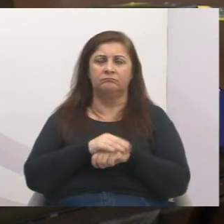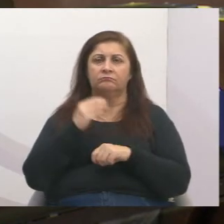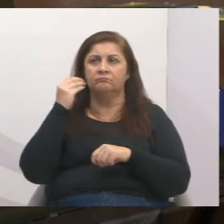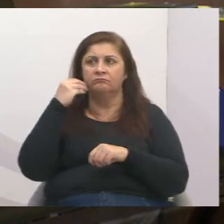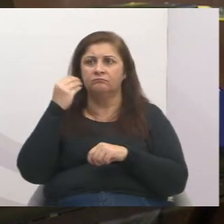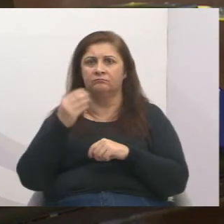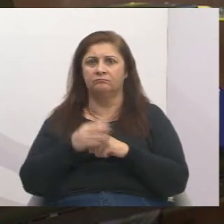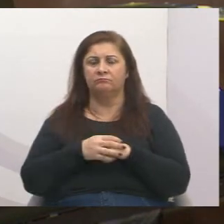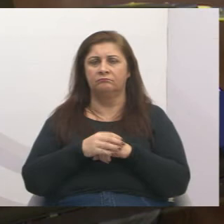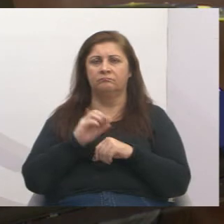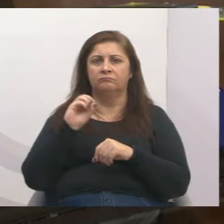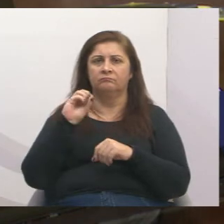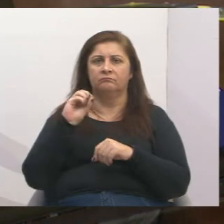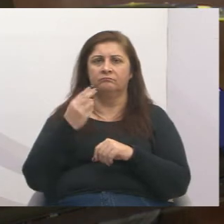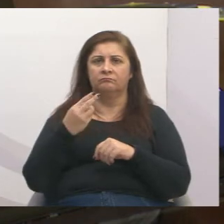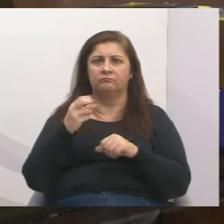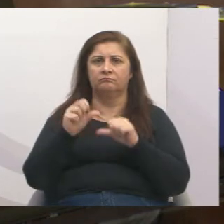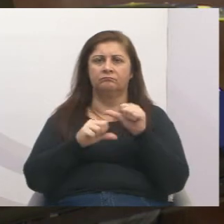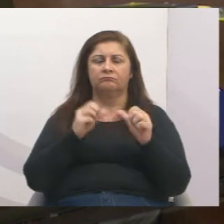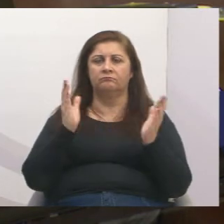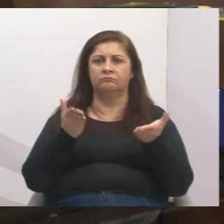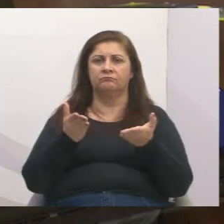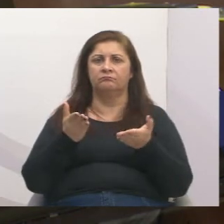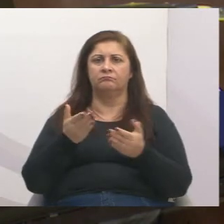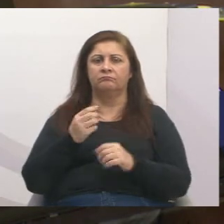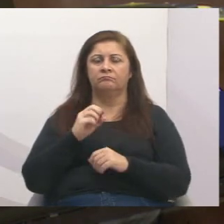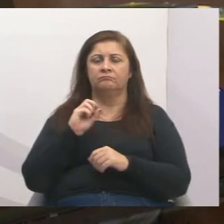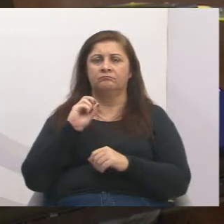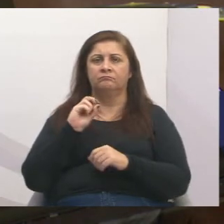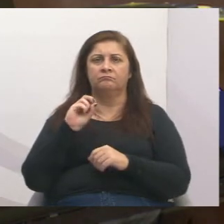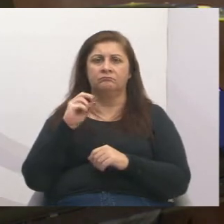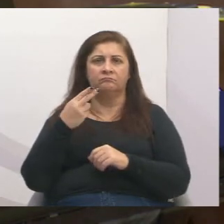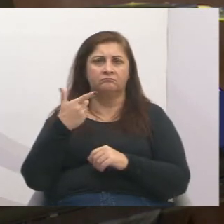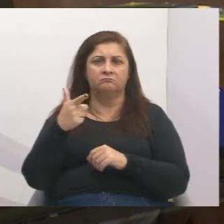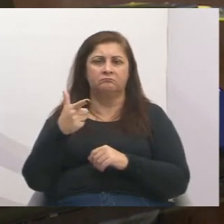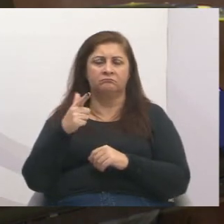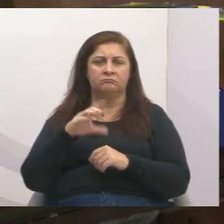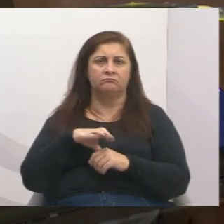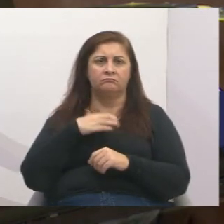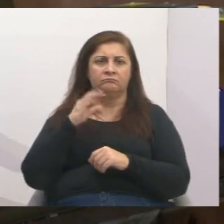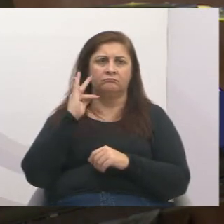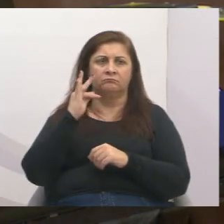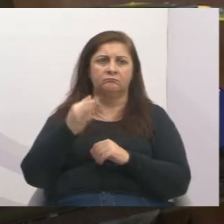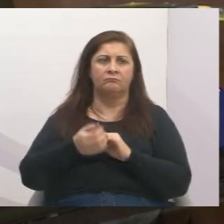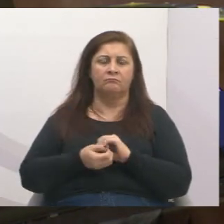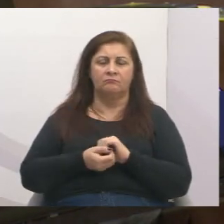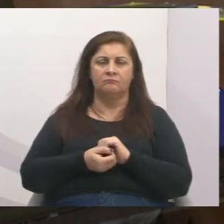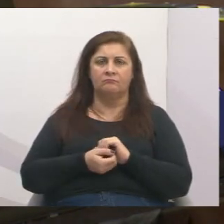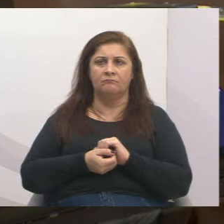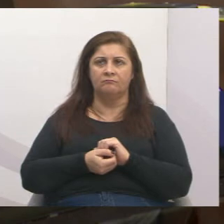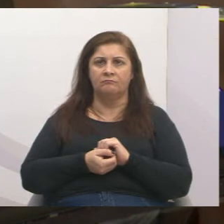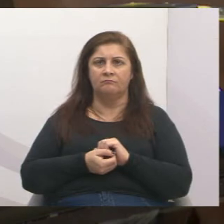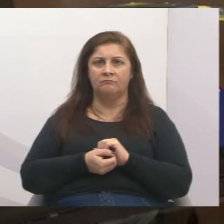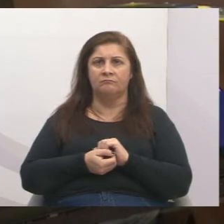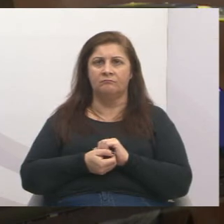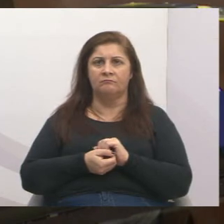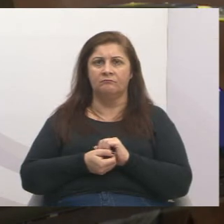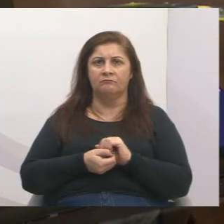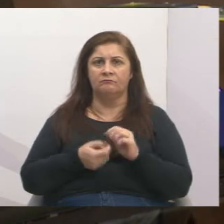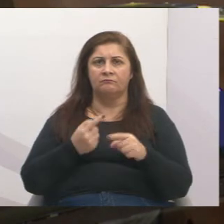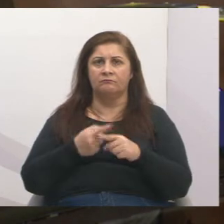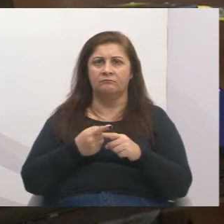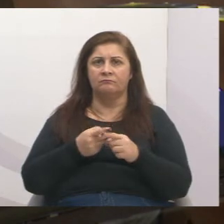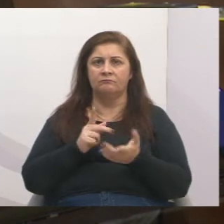tem coragem de mudar agora, ou não tem coragem de mudar mais. Porque nós estamos sendo, na verdade,